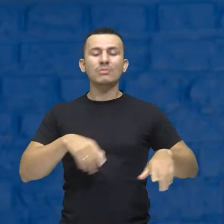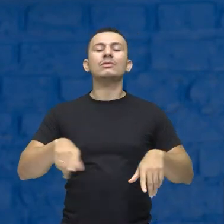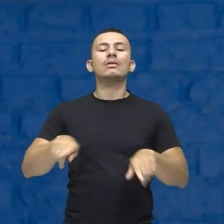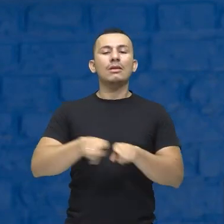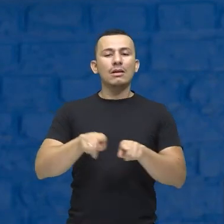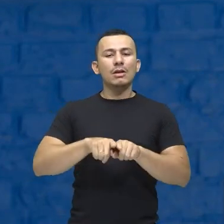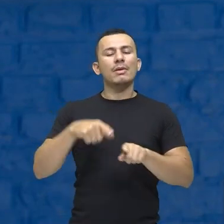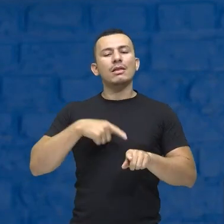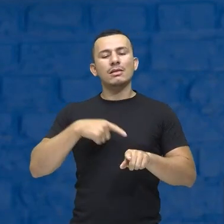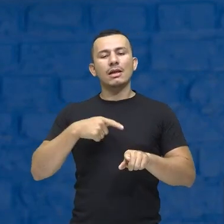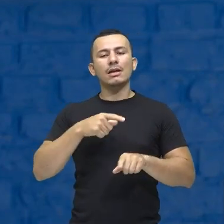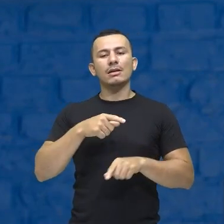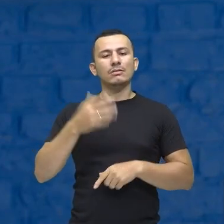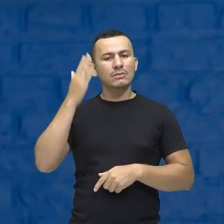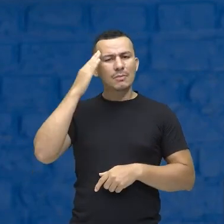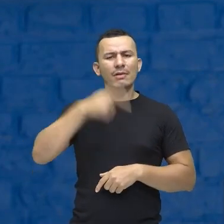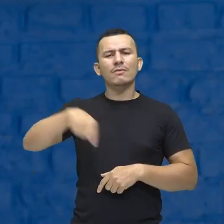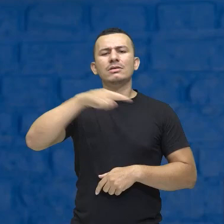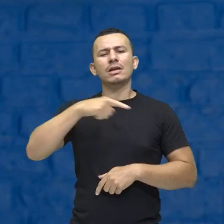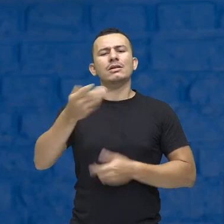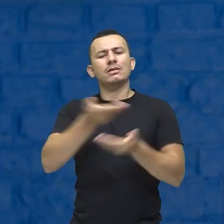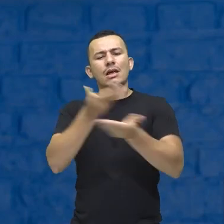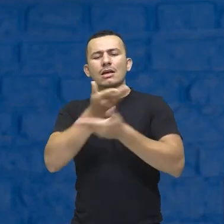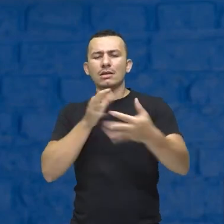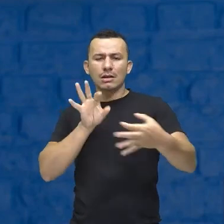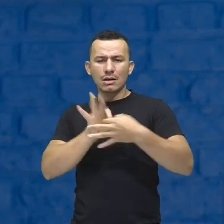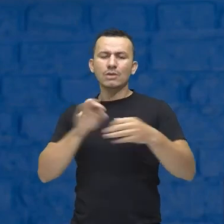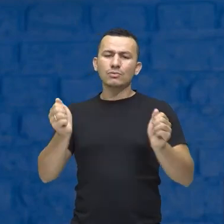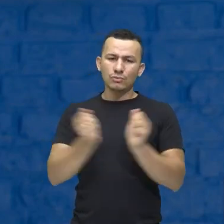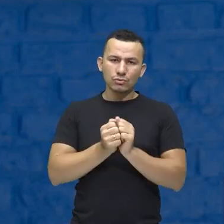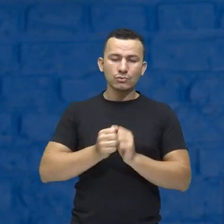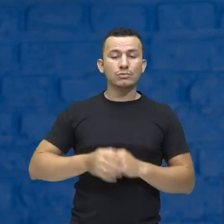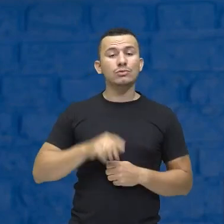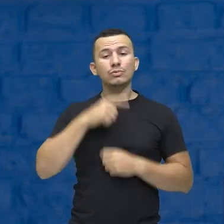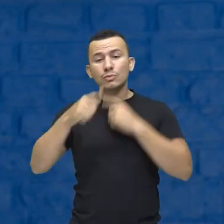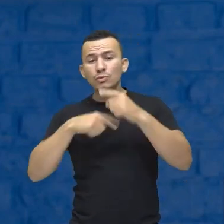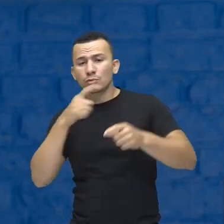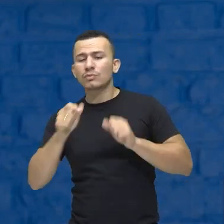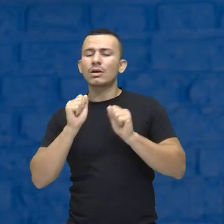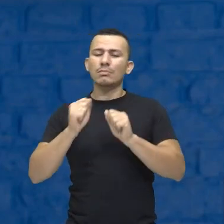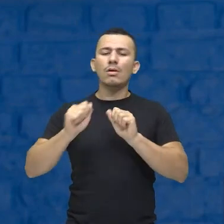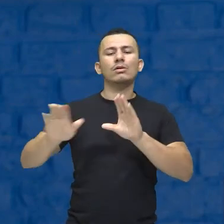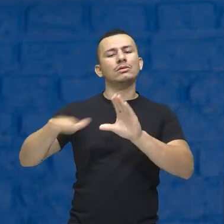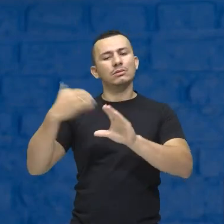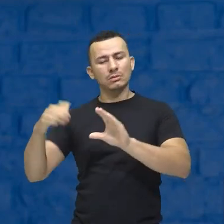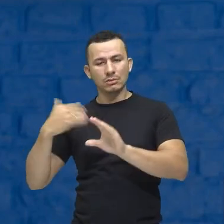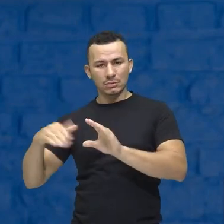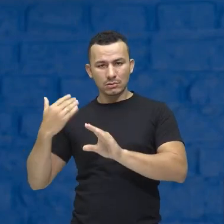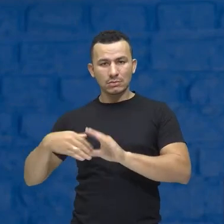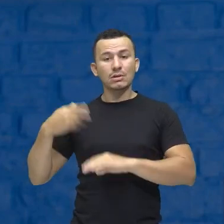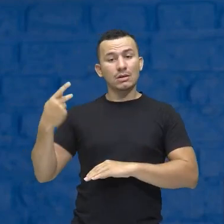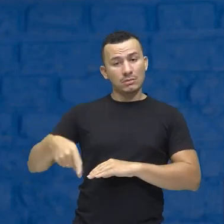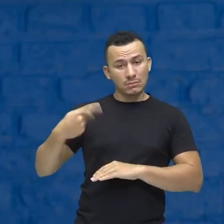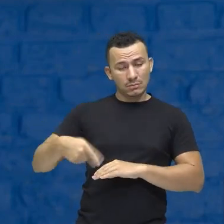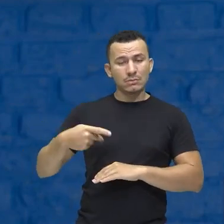também com a interação de vocês, que é muito importante, tá certo? Então, encaminhe dúvidas e sugestões para o e-mail